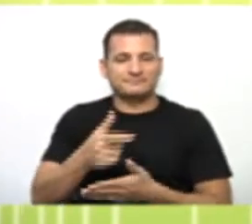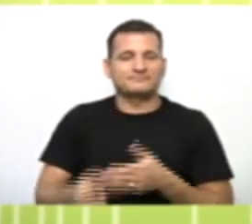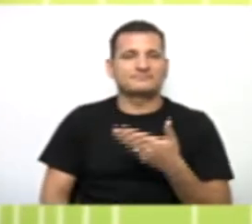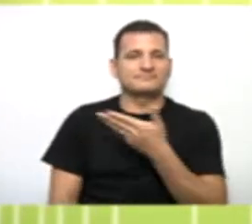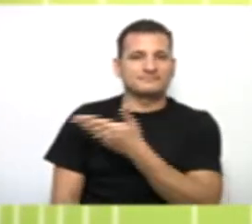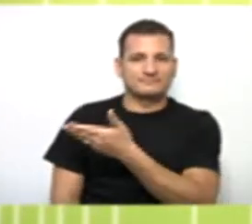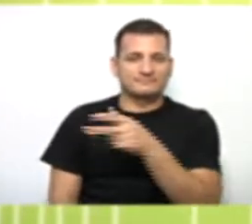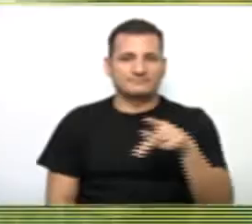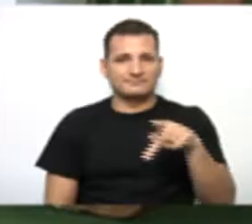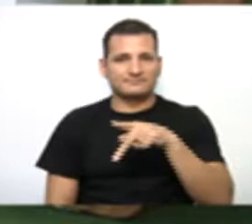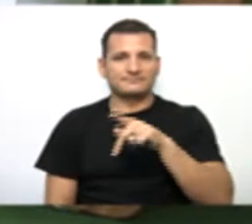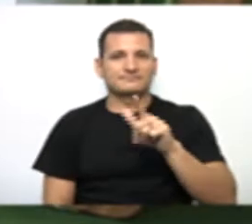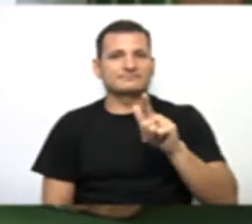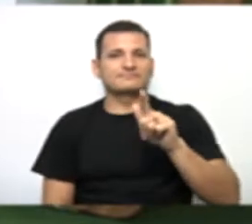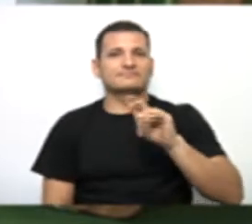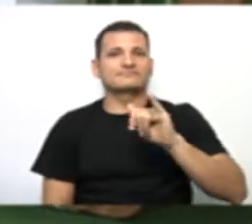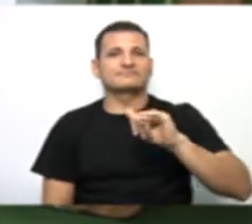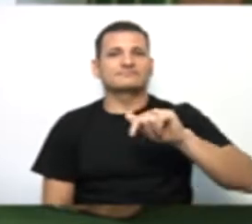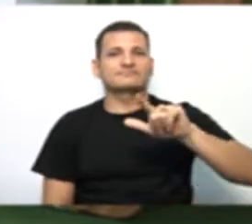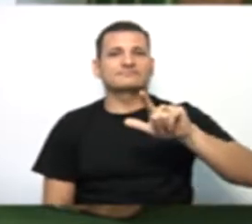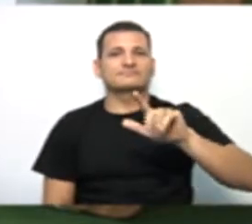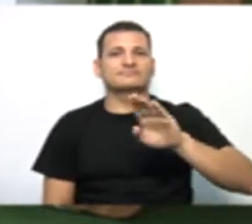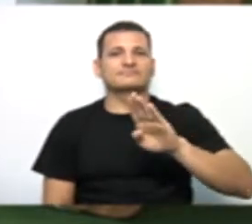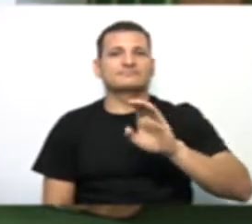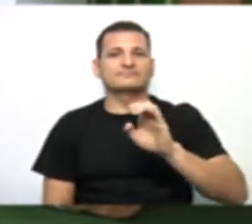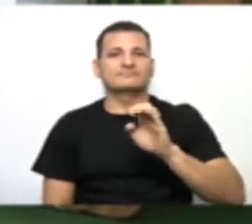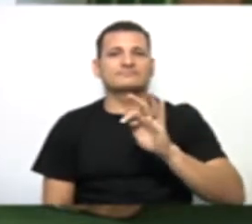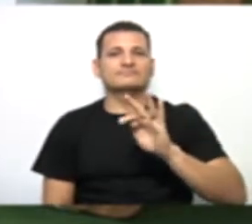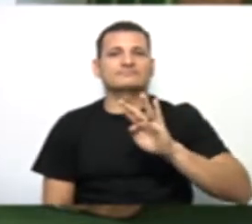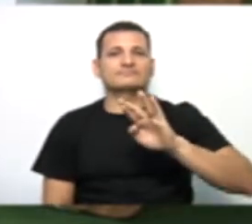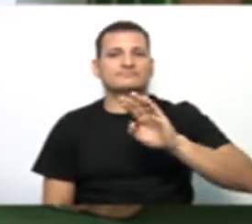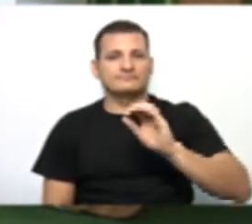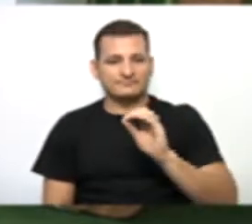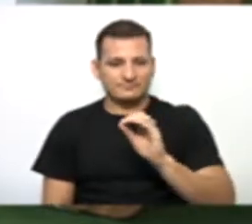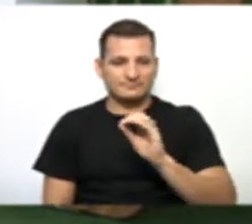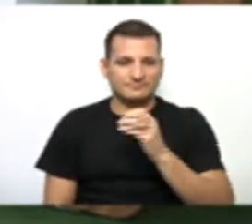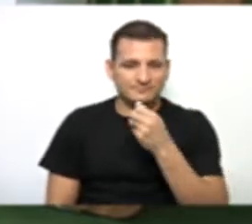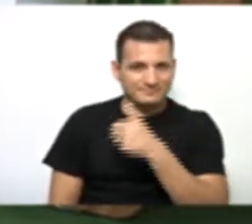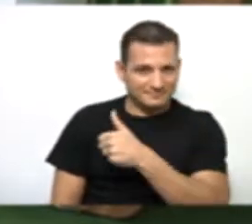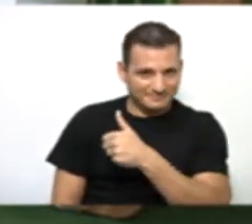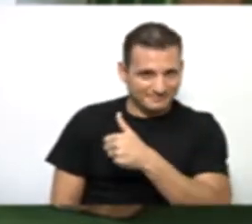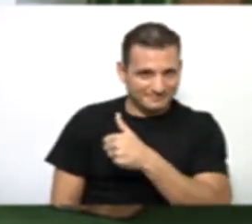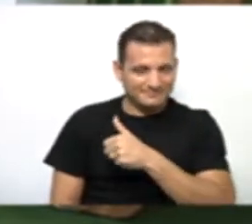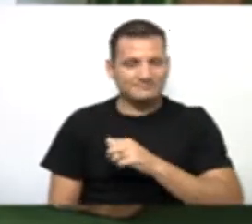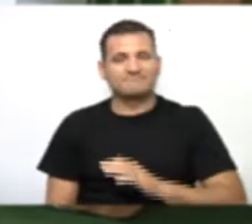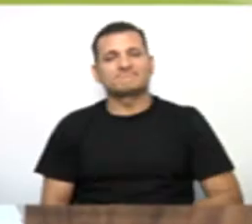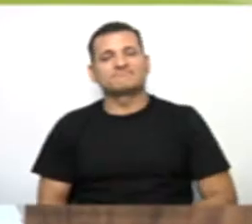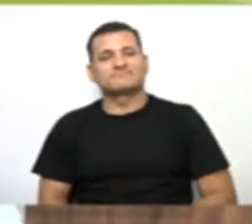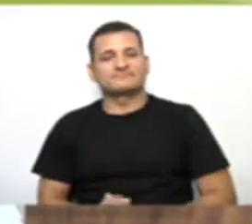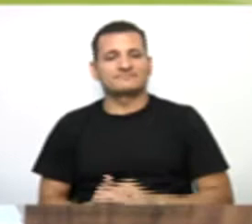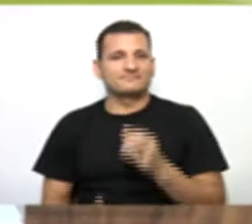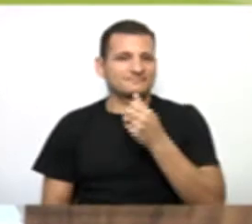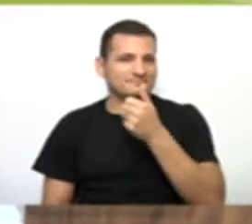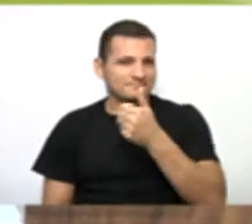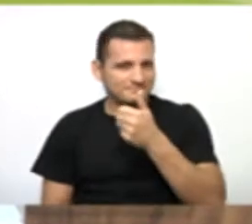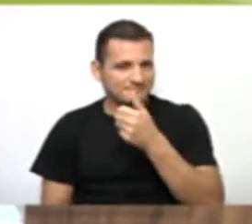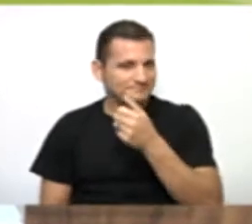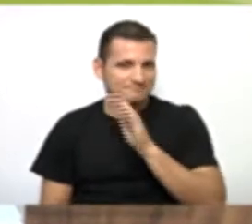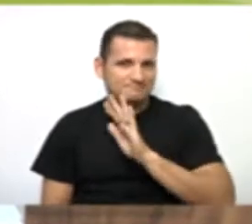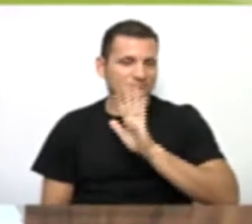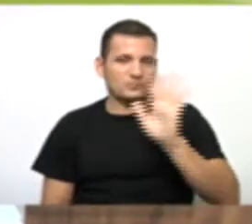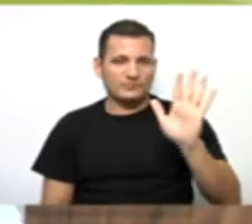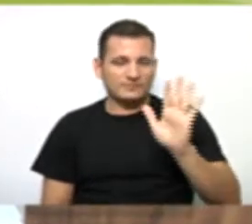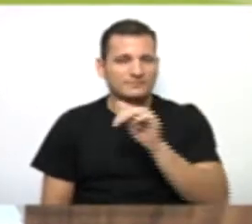lado nós temos o professor Gilberto, que fará suas considerações. Boa tarde. Tudo bem, professor Gilberto? Tudo bem, professor Clébio. Olá, alunos.